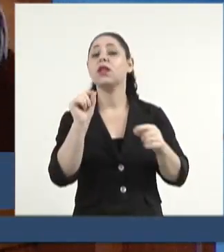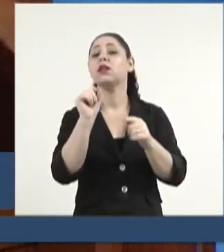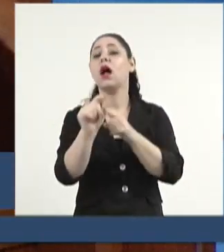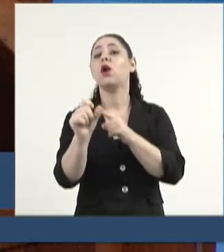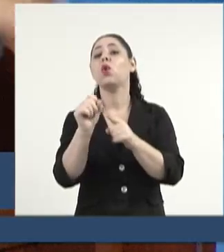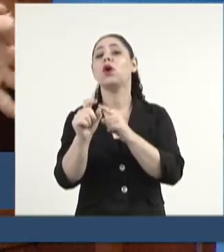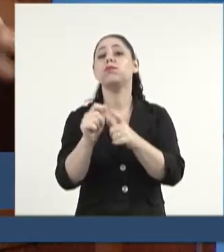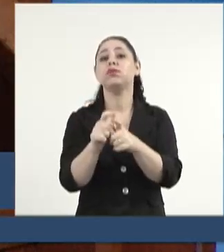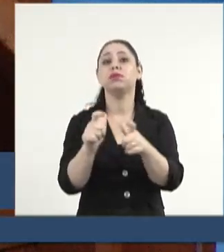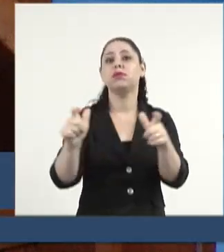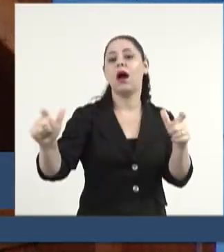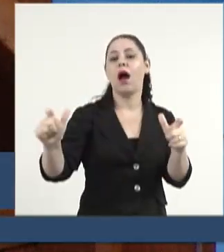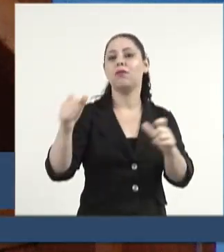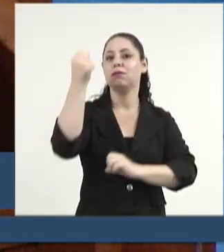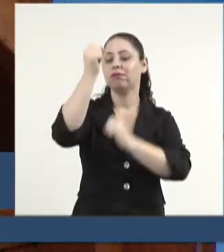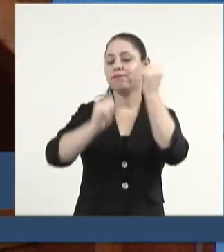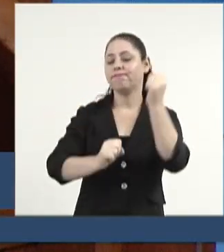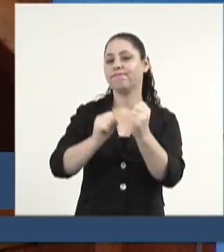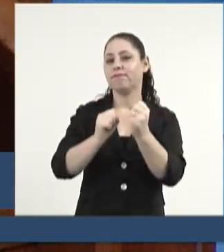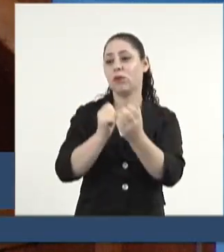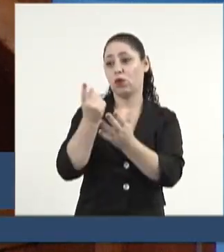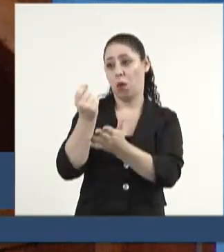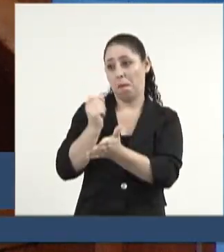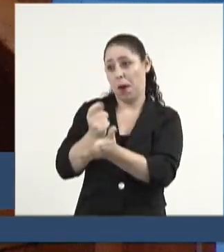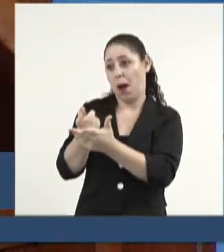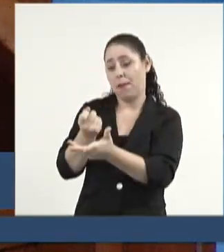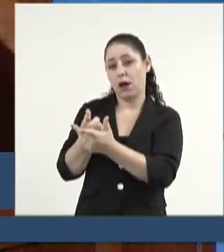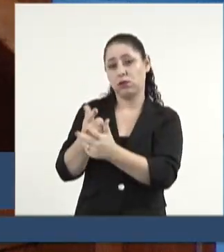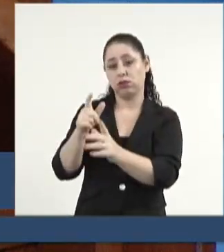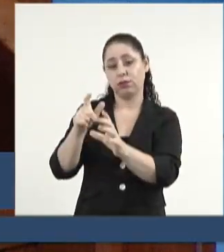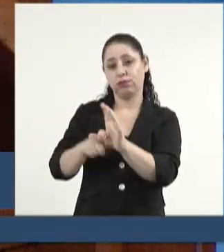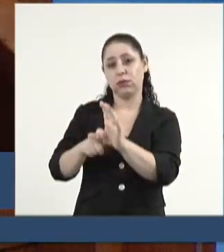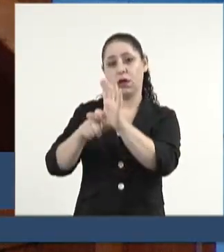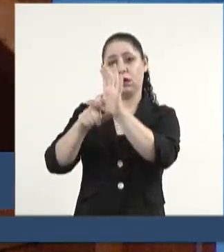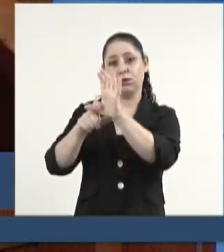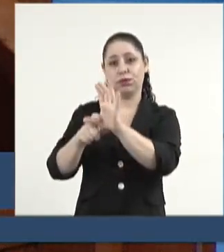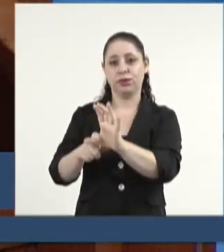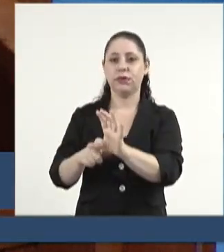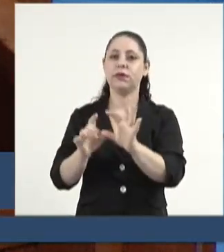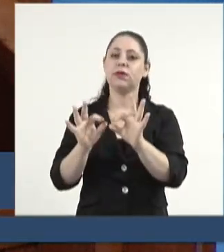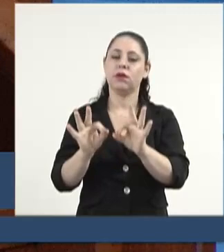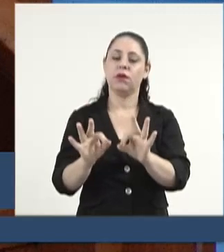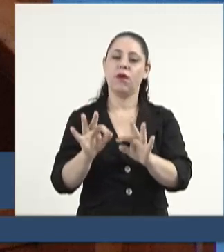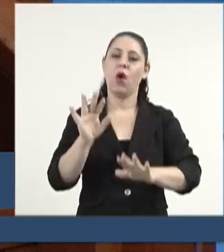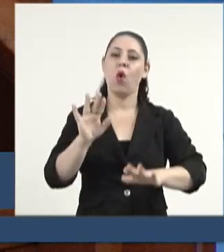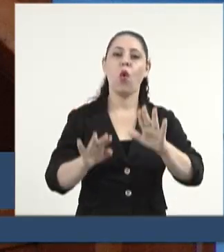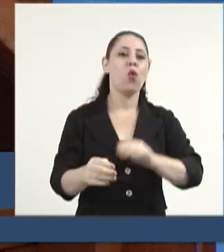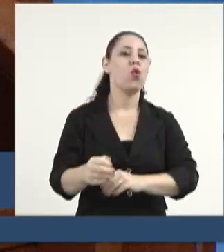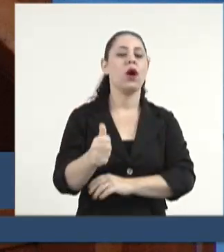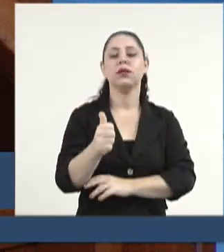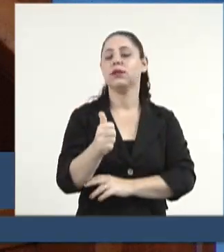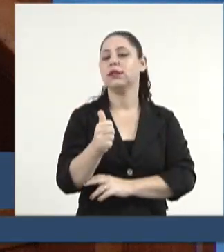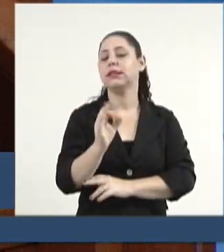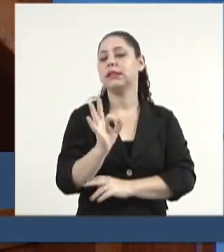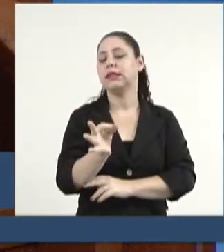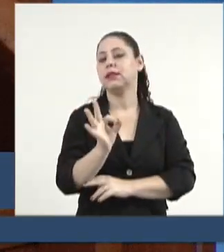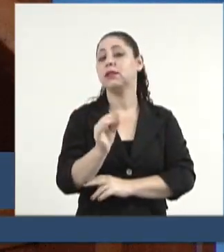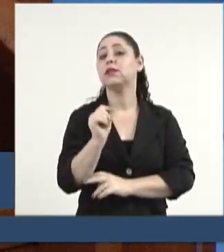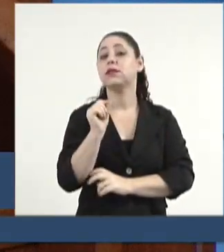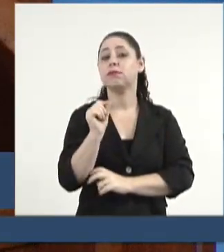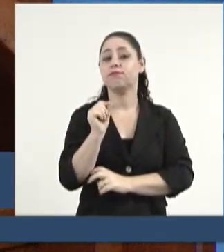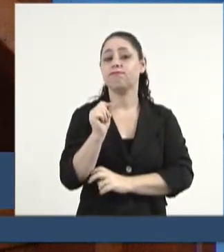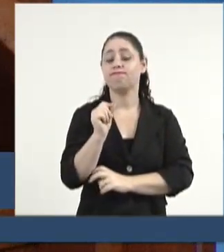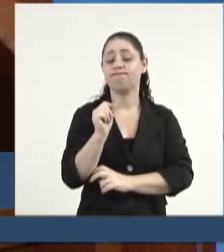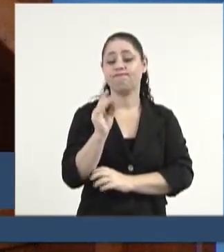que ampliaram, que investiram no agronegócio, esses, com quase certeza, na sua grande maioria, vão,